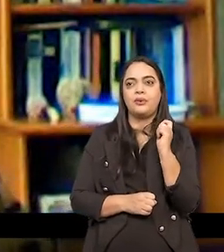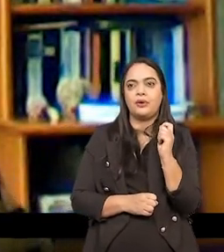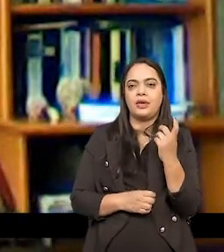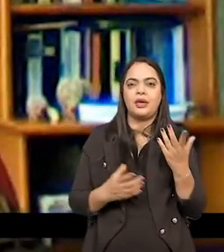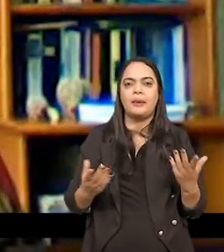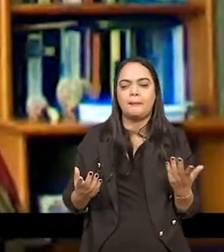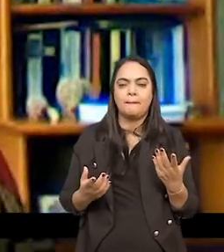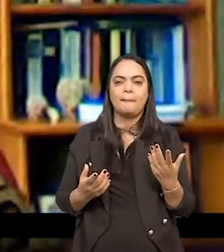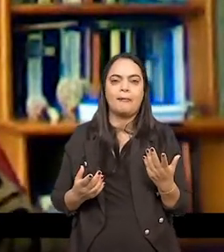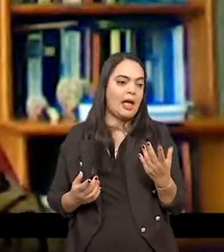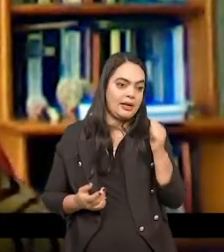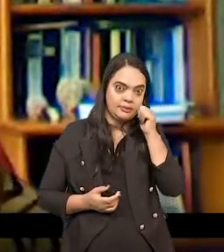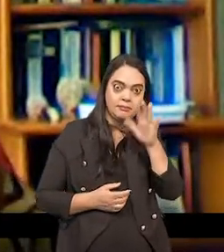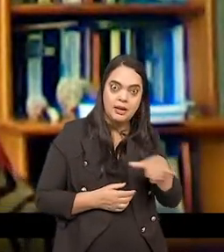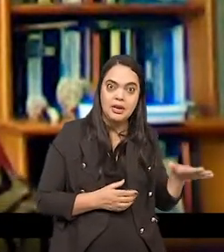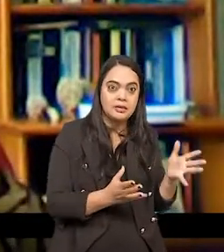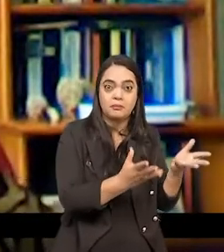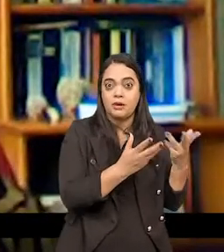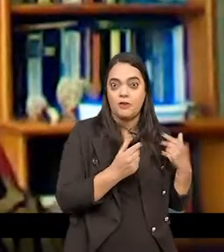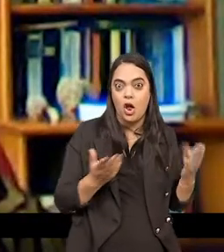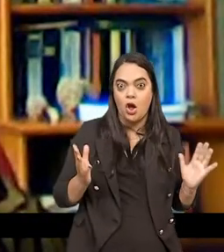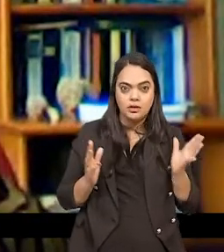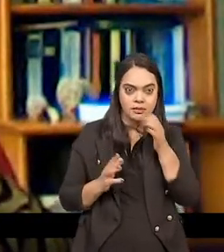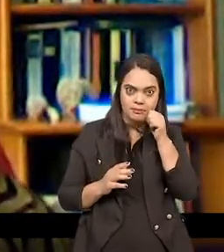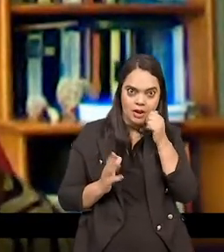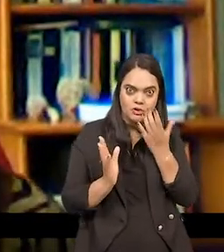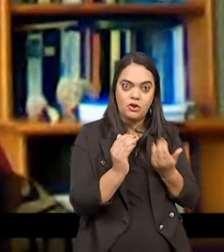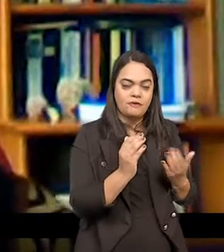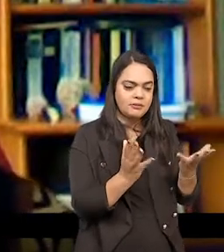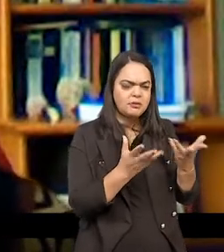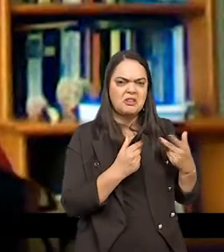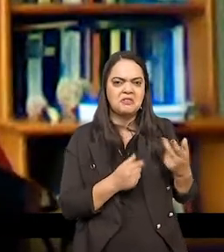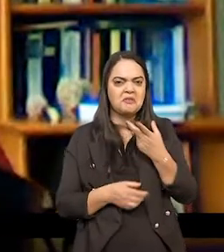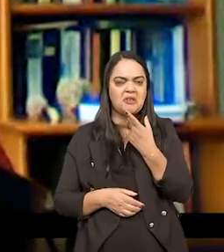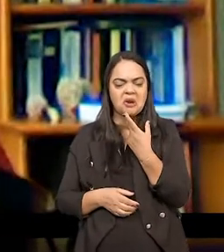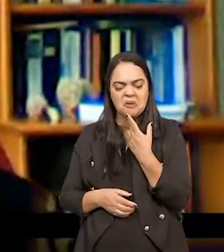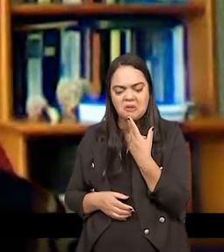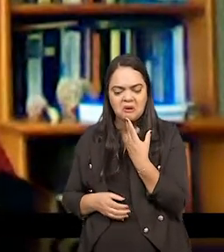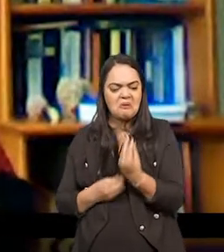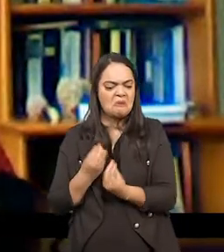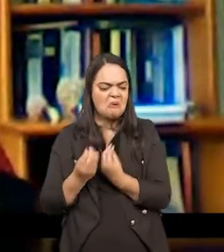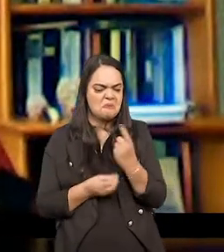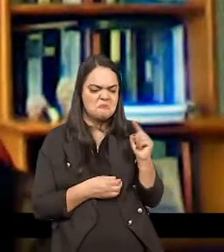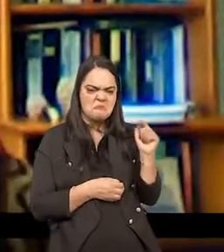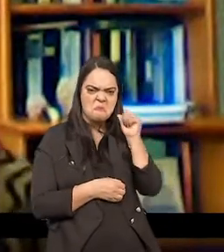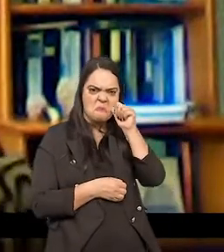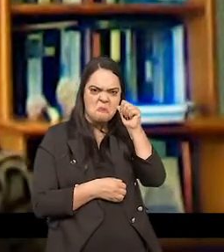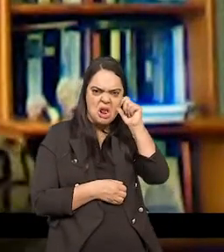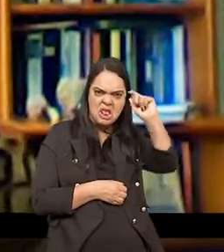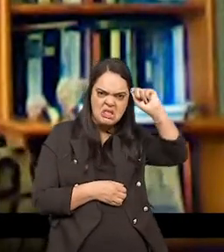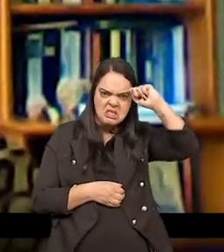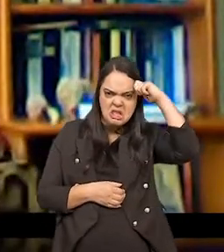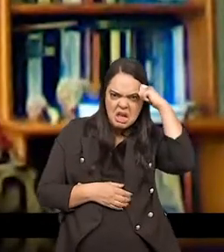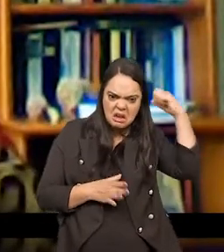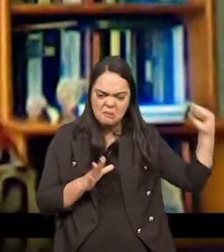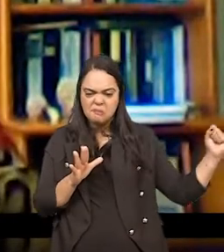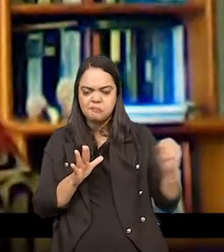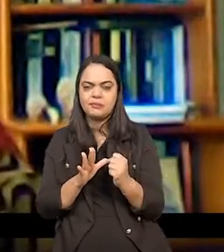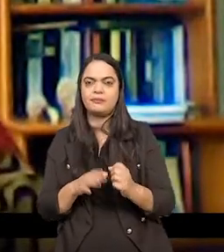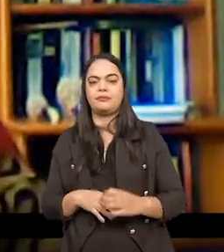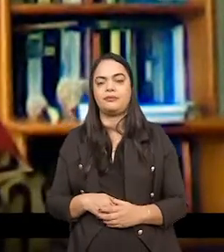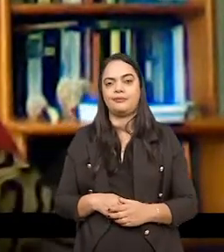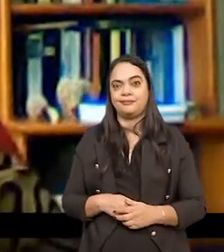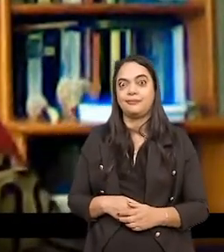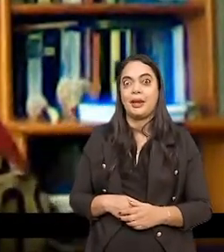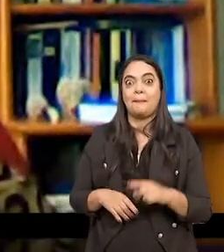tem essas mulheres negras para chegarem aqui? Só que o áudio vazou, né, gente? Esse cara tá agora não pode nem sair de casa